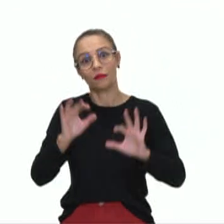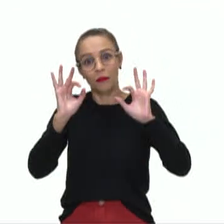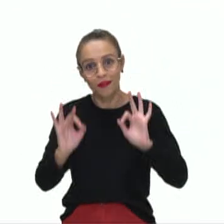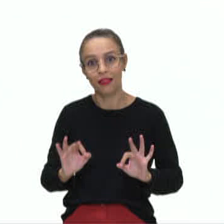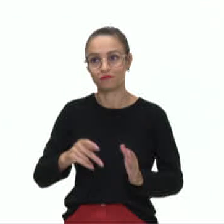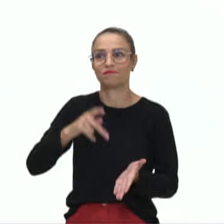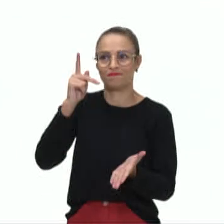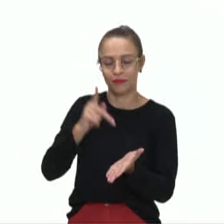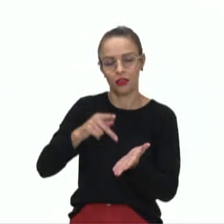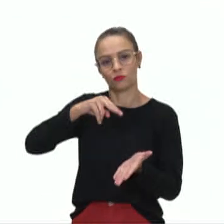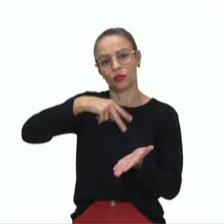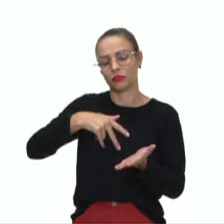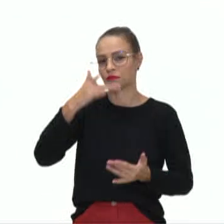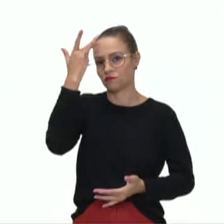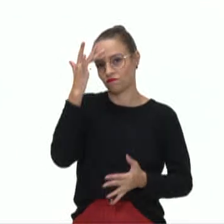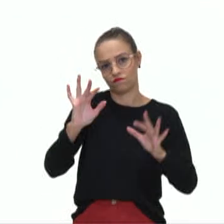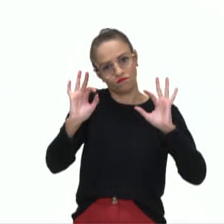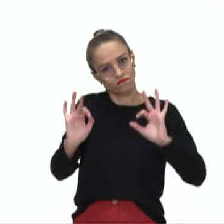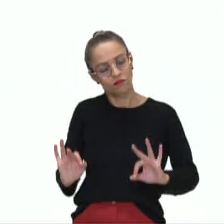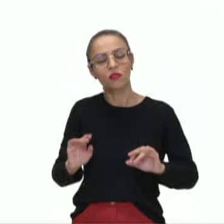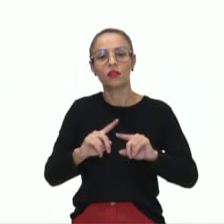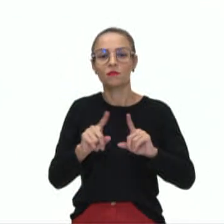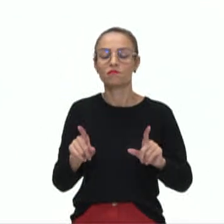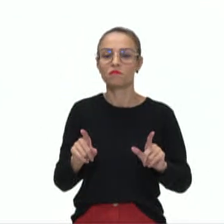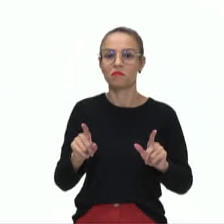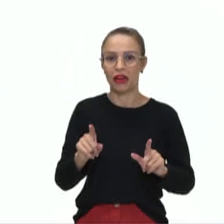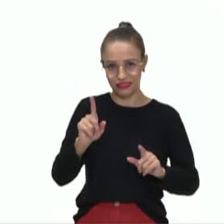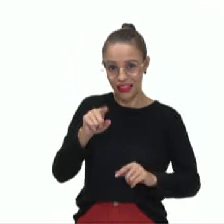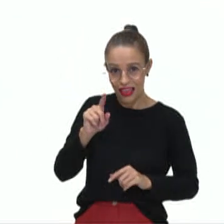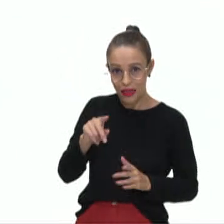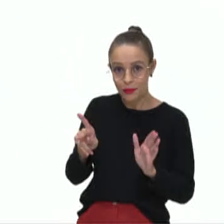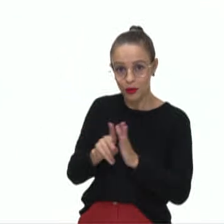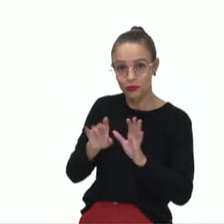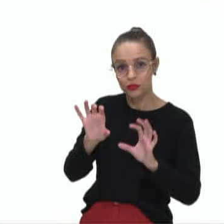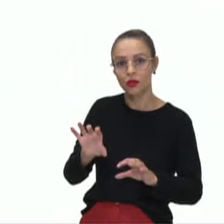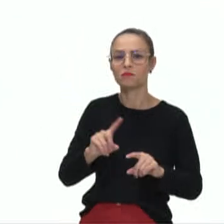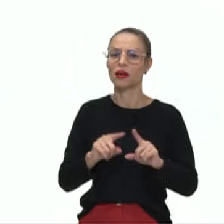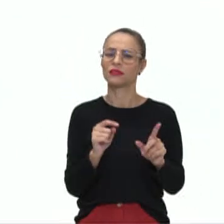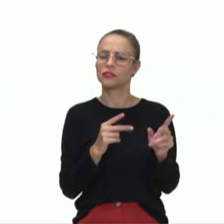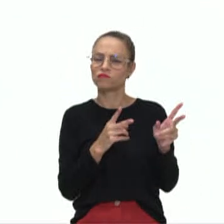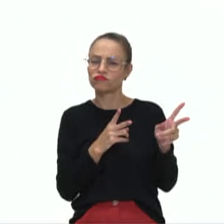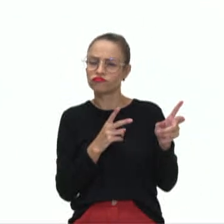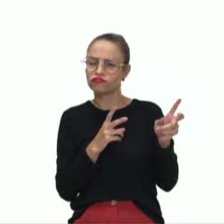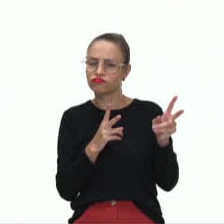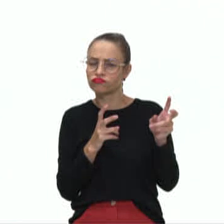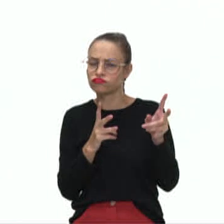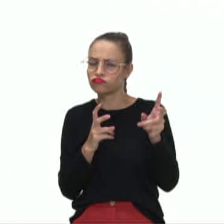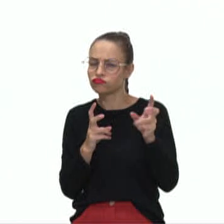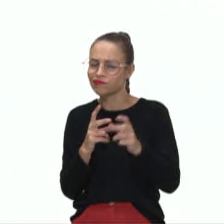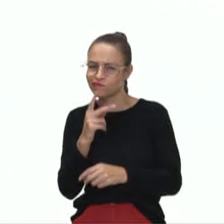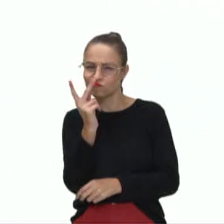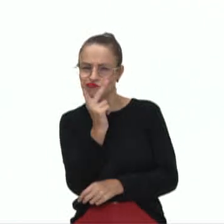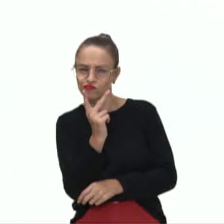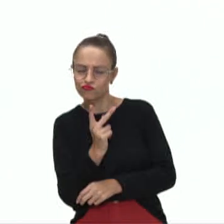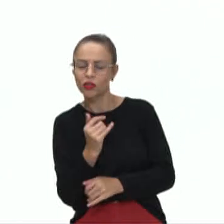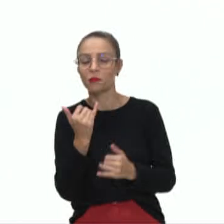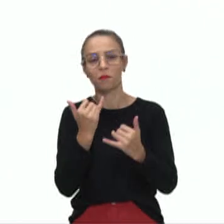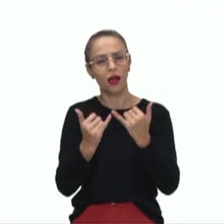dança, se realmente foram feitos para expressar ou registrar essas linguagens. Mas percebemos movimentos que se mostram